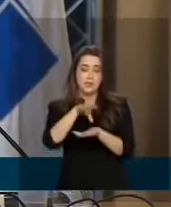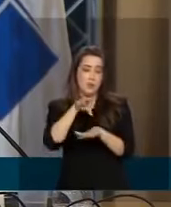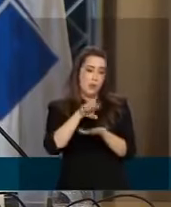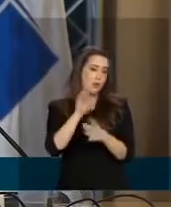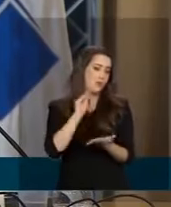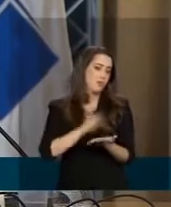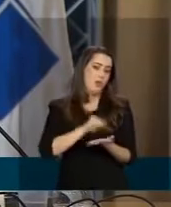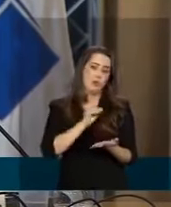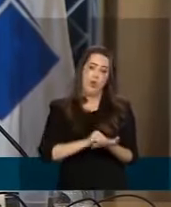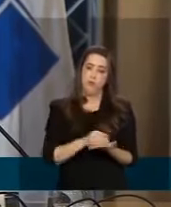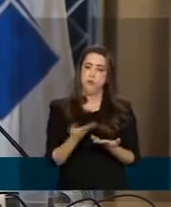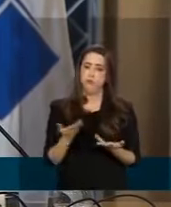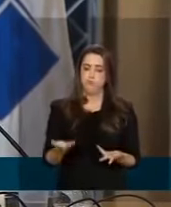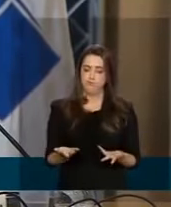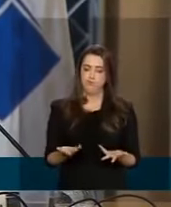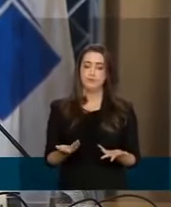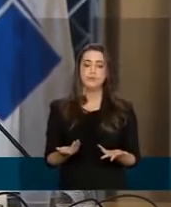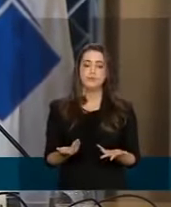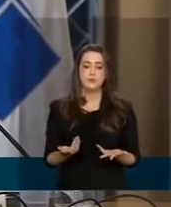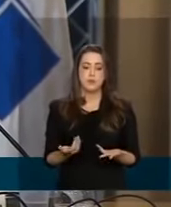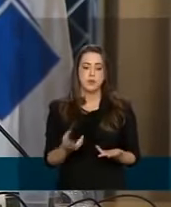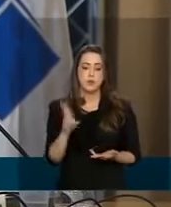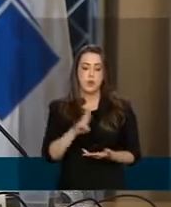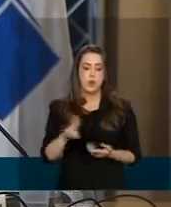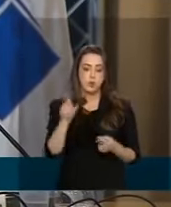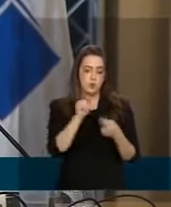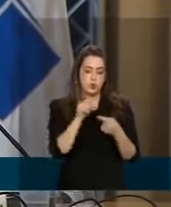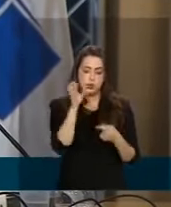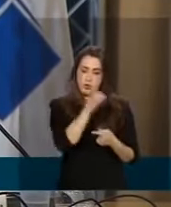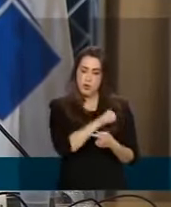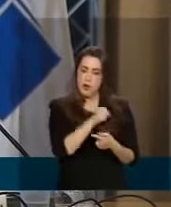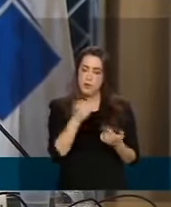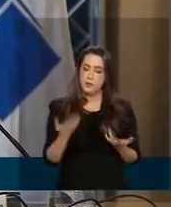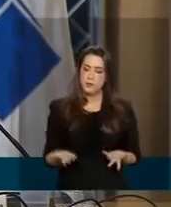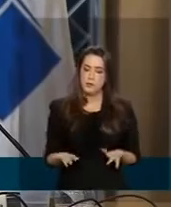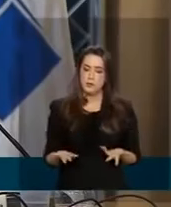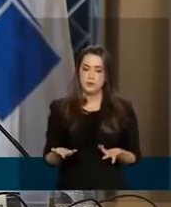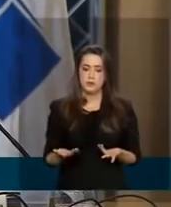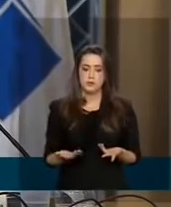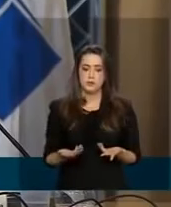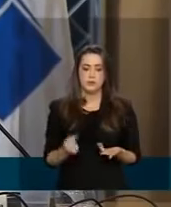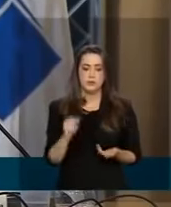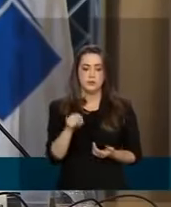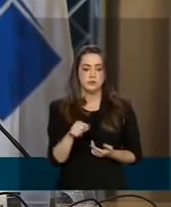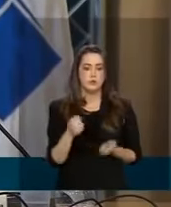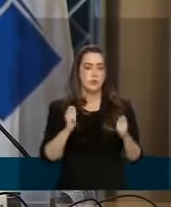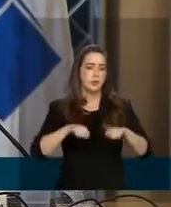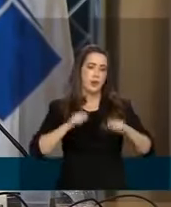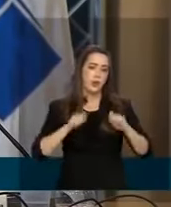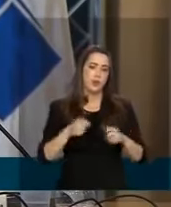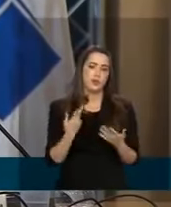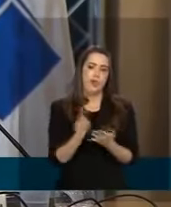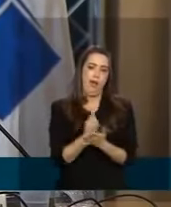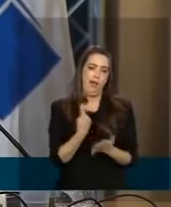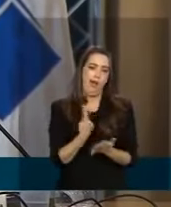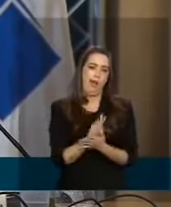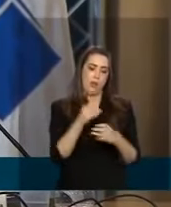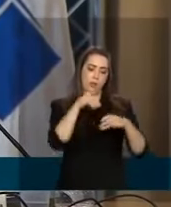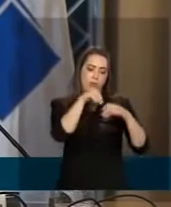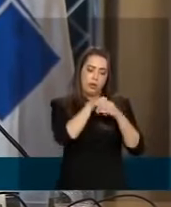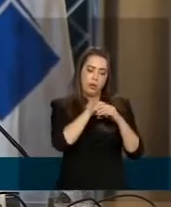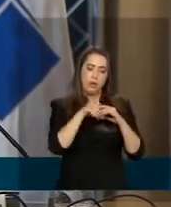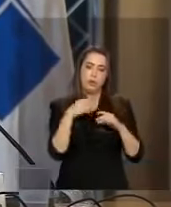informações, né, essas estatísticas relacionadas ao uso de testes rápidos, elas podem não entrar dentro das